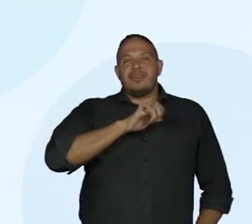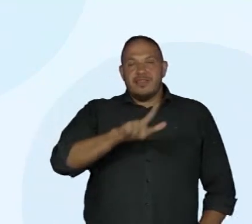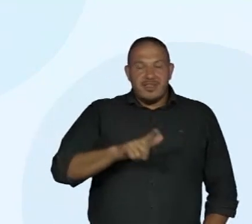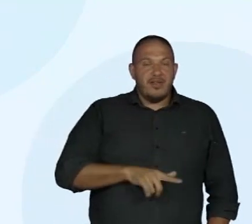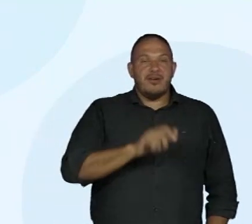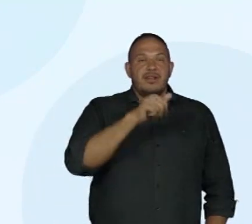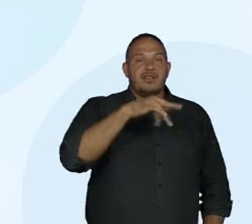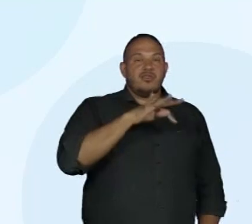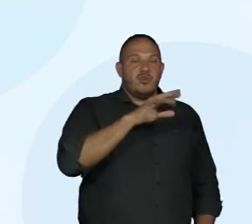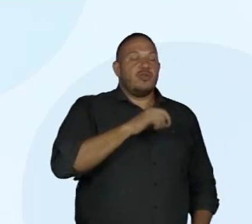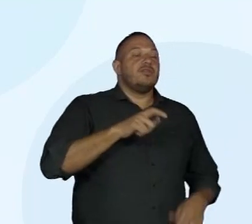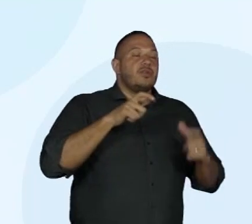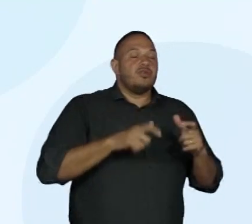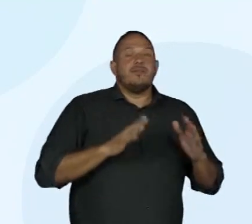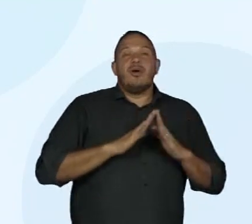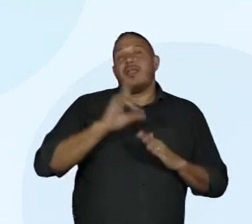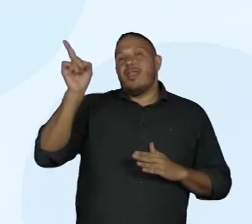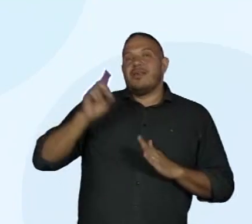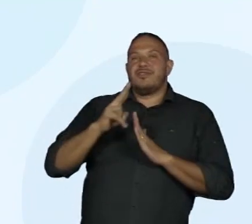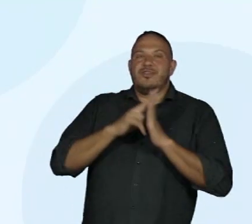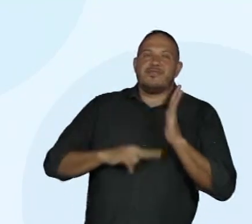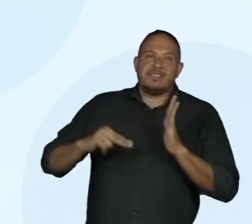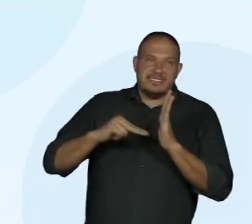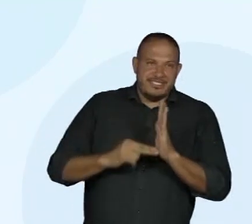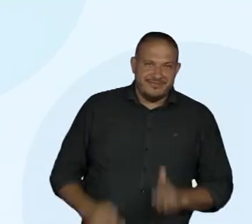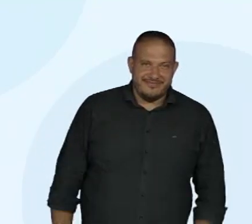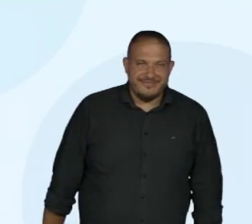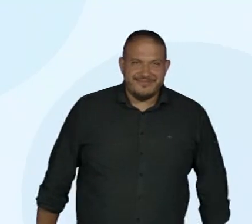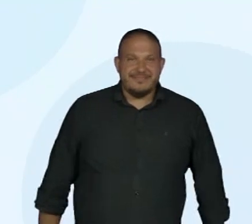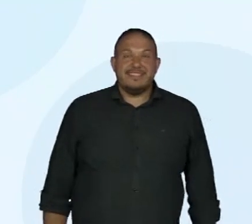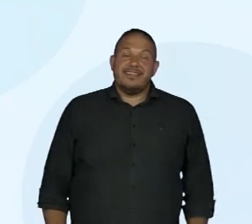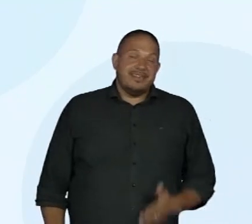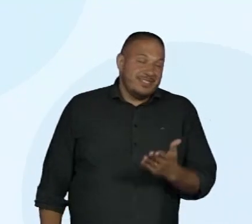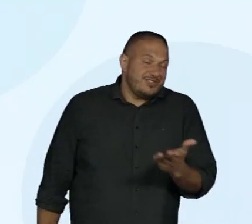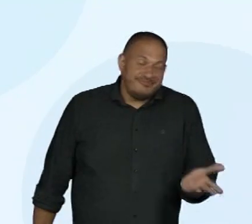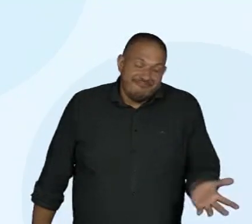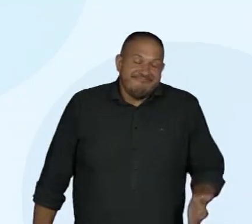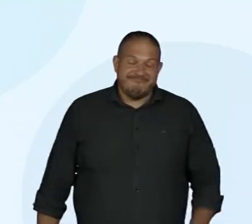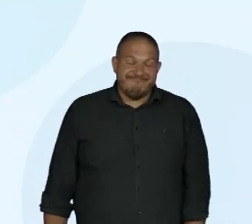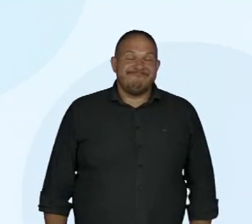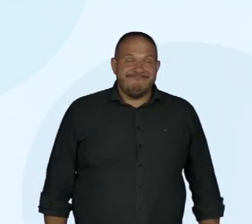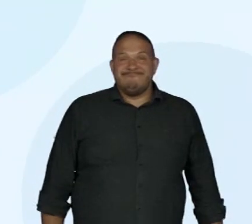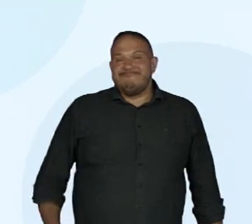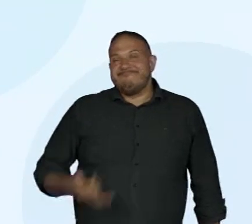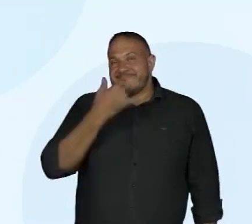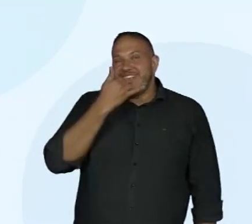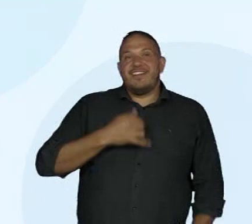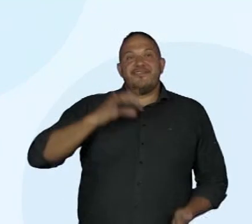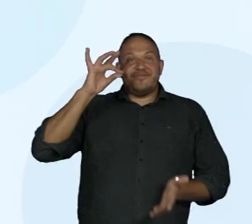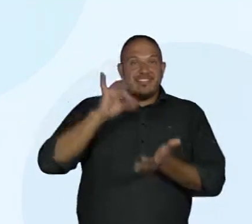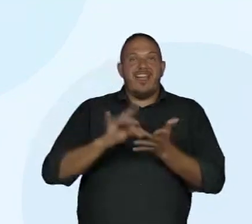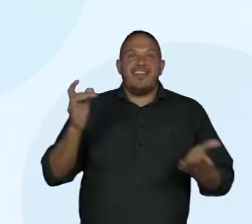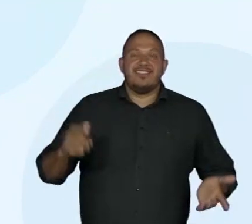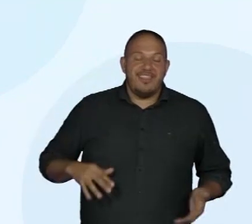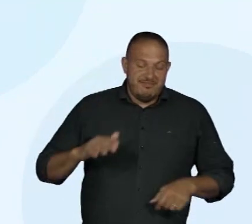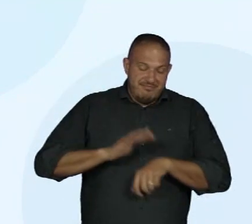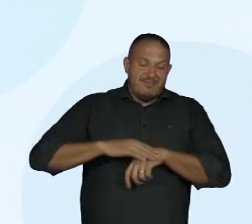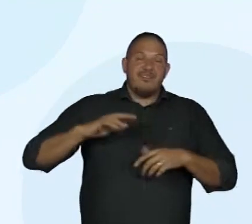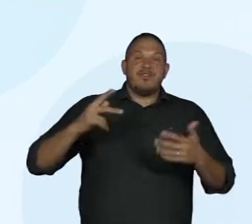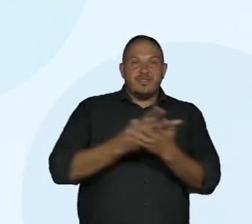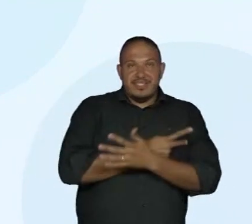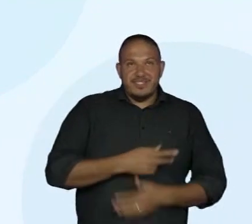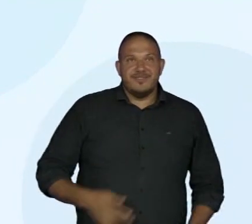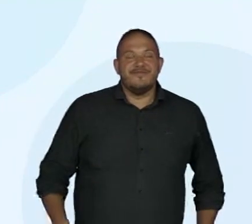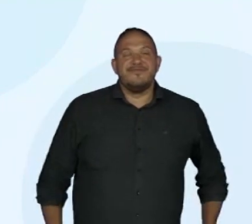na Nova Zelândia. Então, essa parte aí, pessoal, é um fato. Sim. ou é uma opinião que a notícia trouxe,